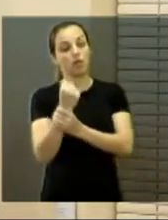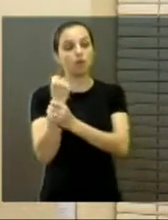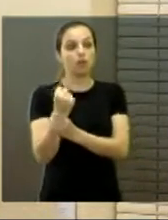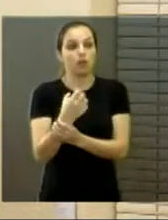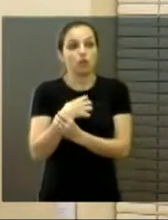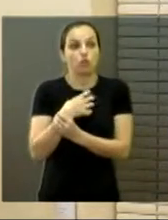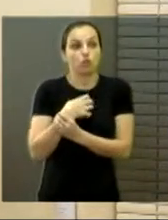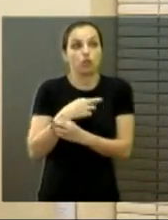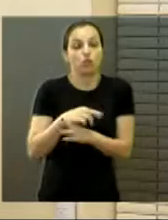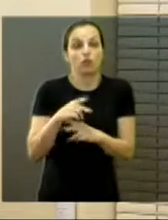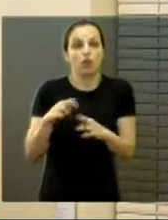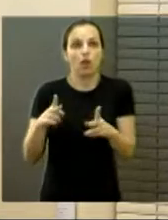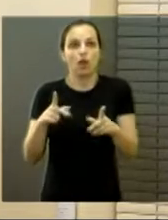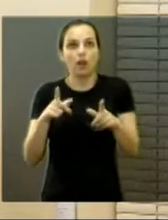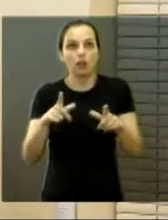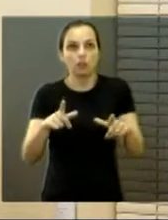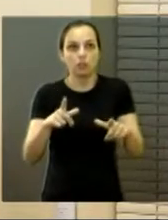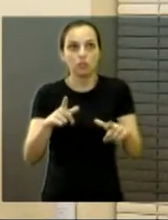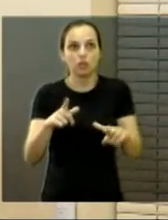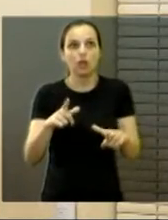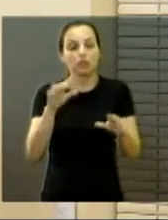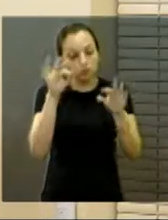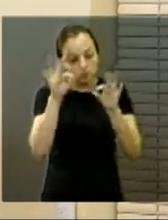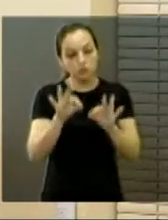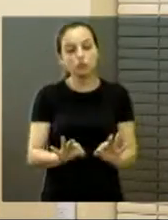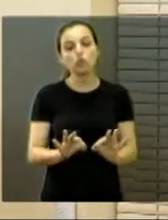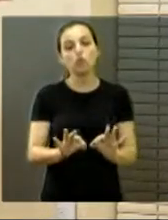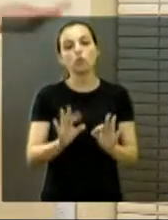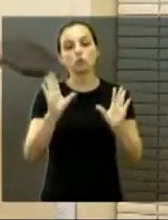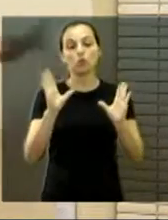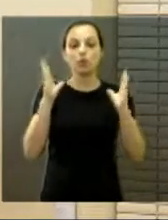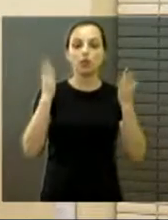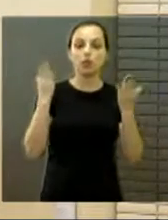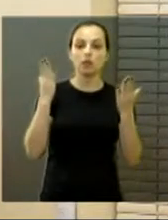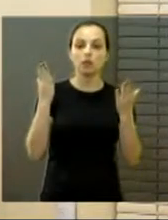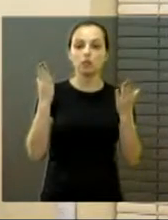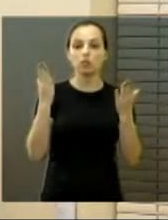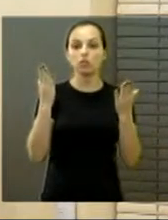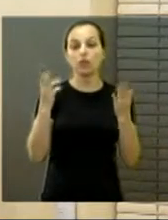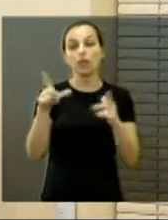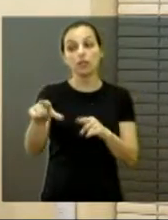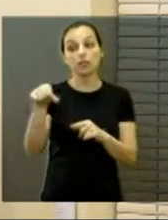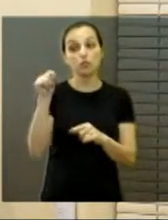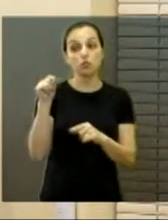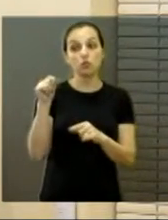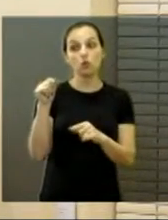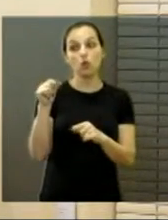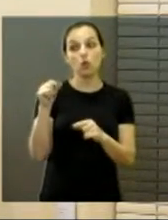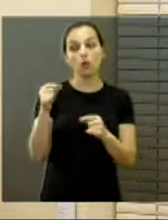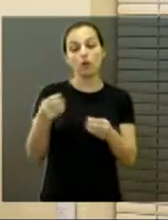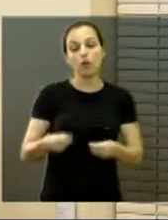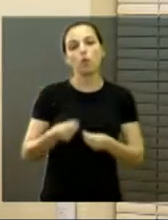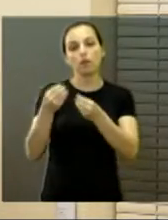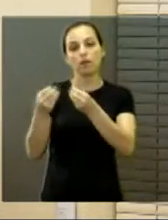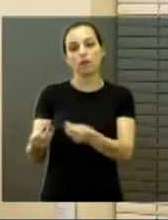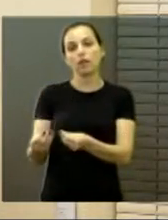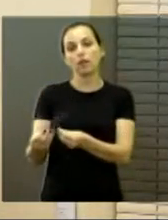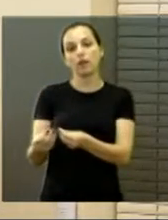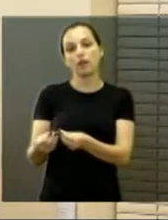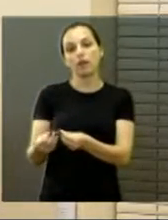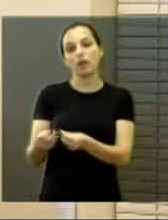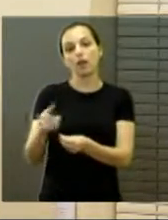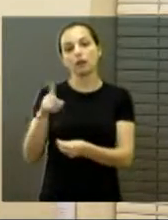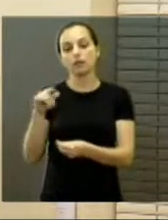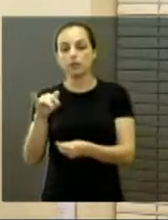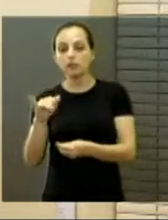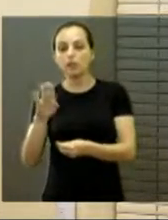alternativa para que a gente fizesse justiça à homenageada, preferiu contemplar a segunda, que é a primeira-dama Zé